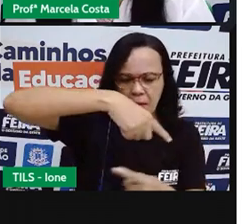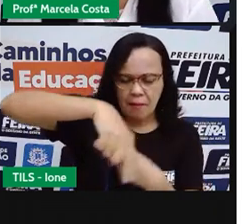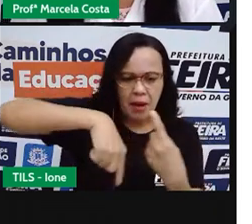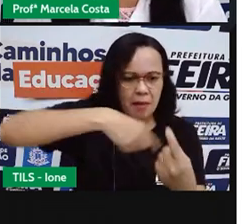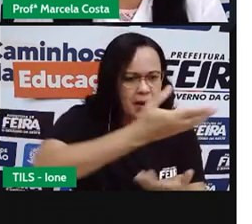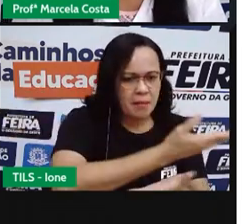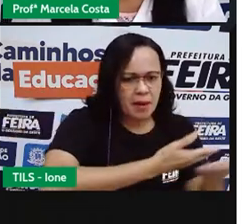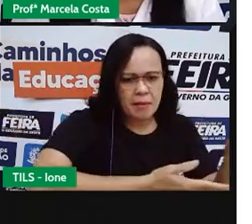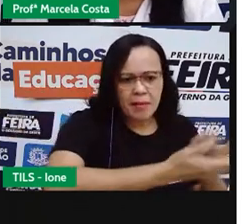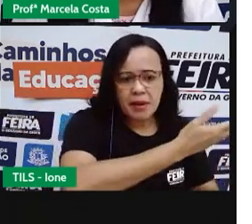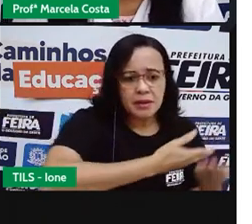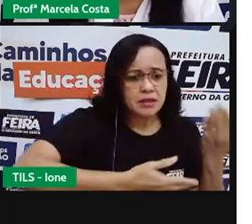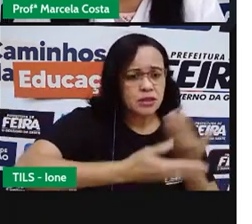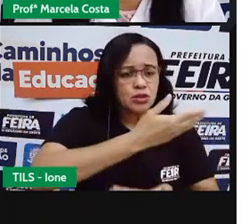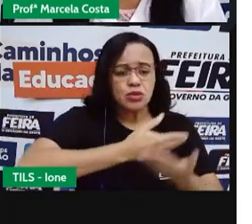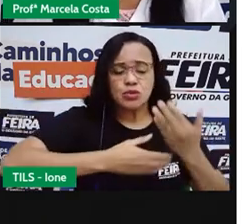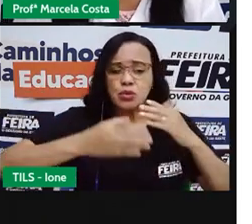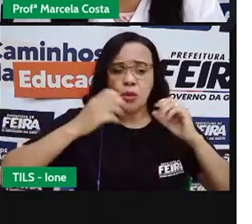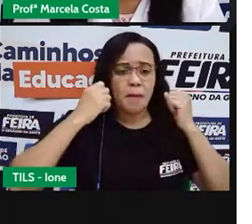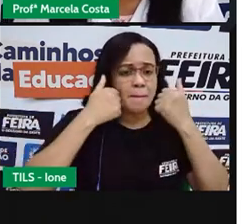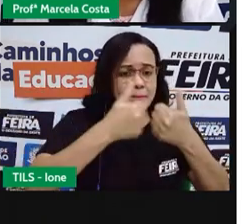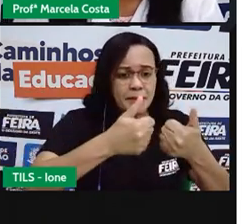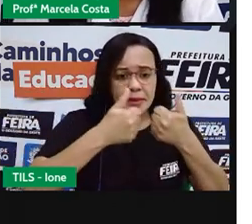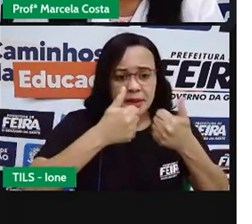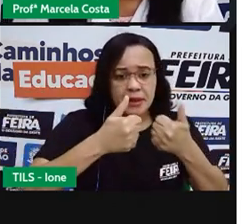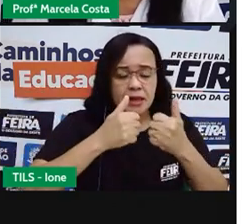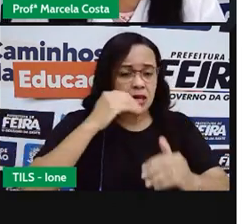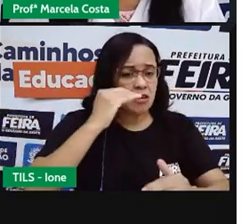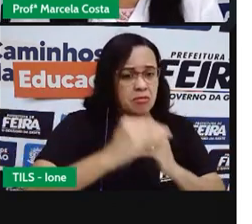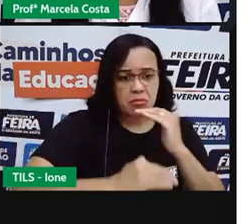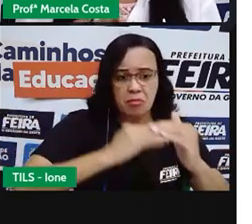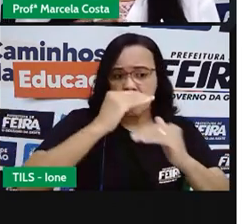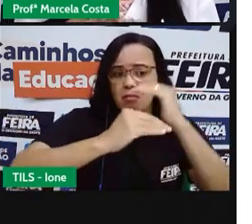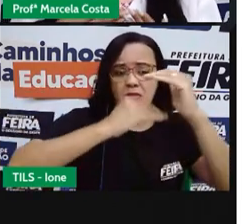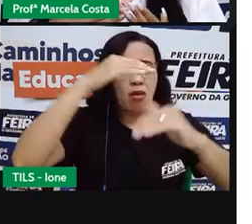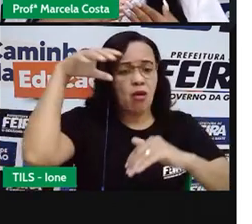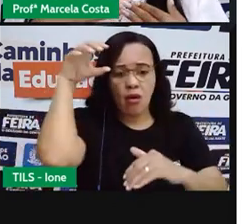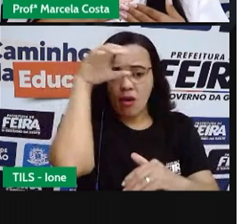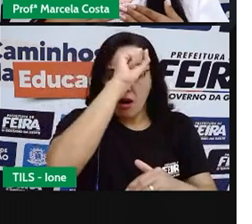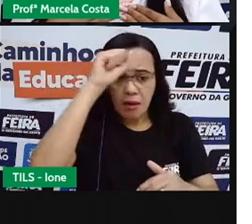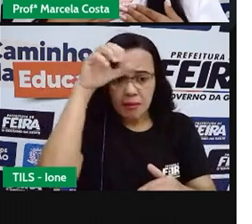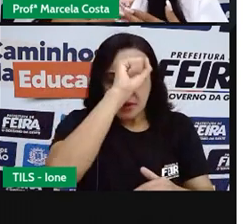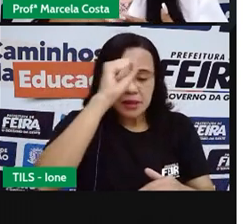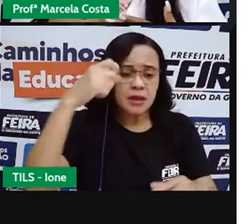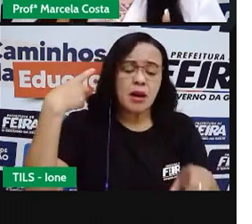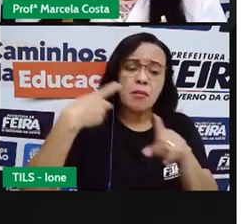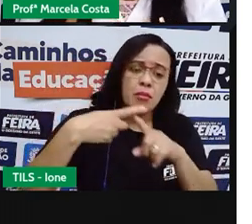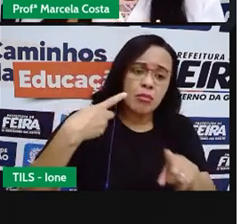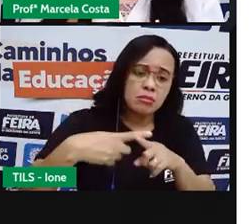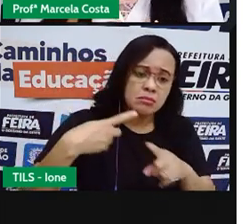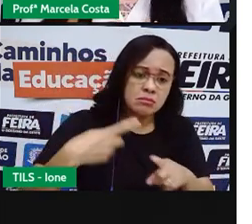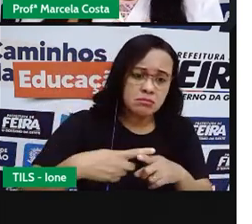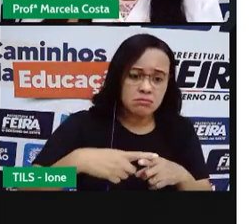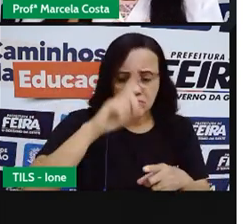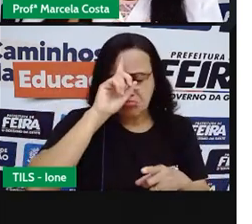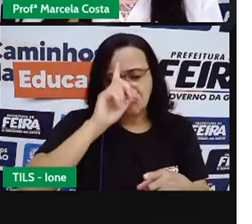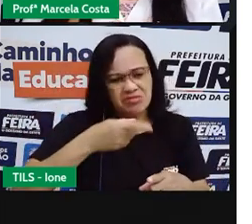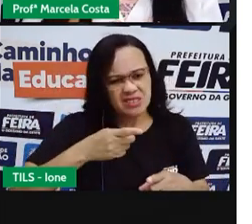do outro, a gente aprende, a gente se desenvolve, porque a gente não sabe